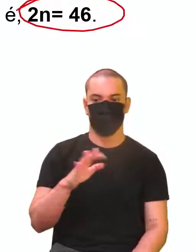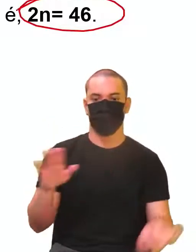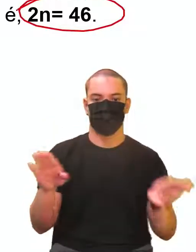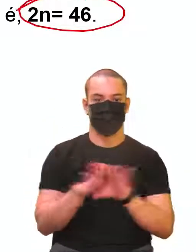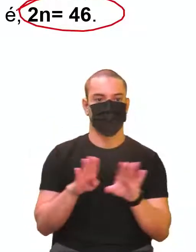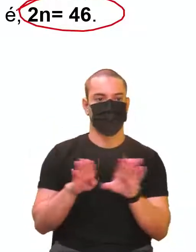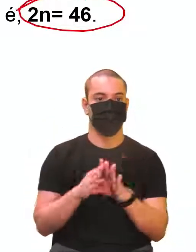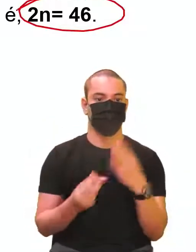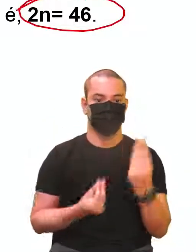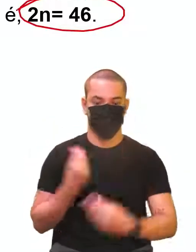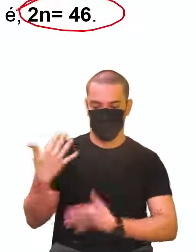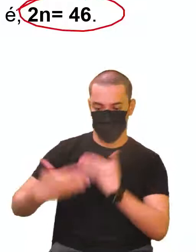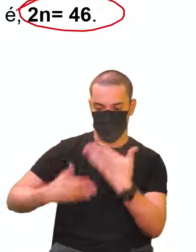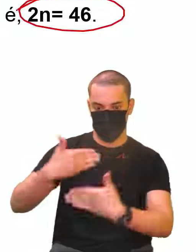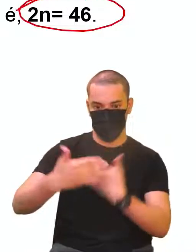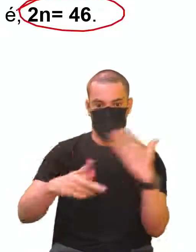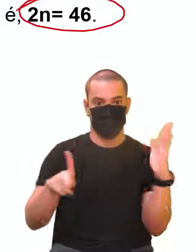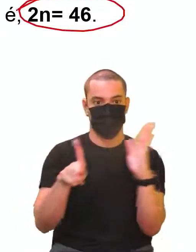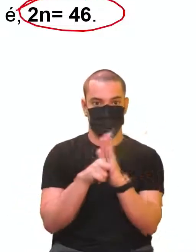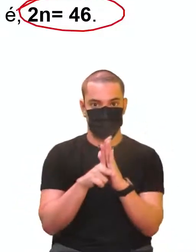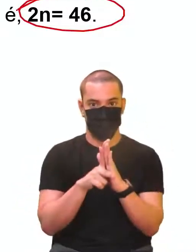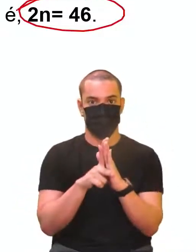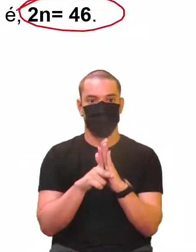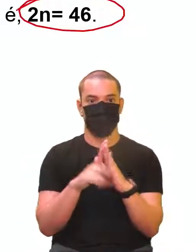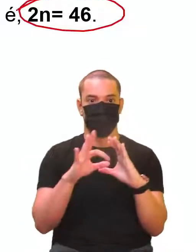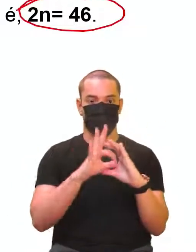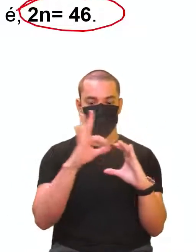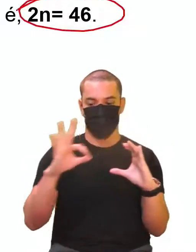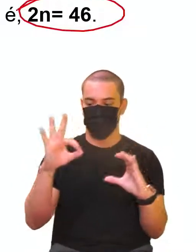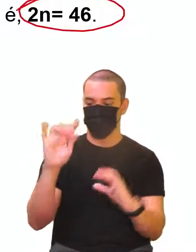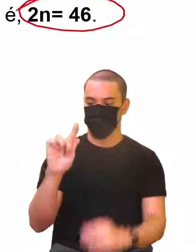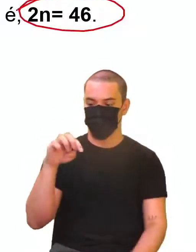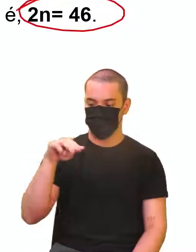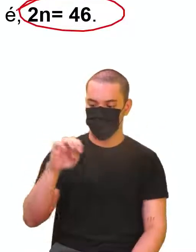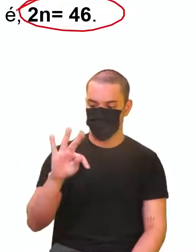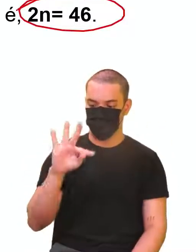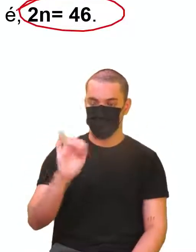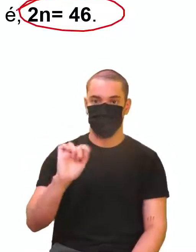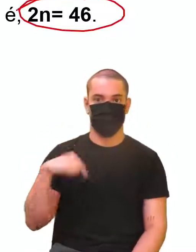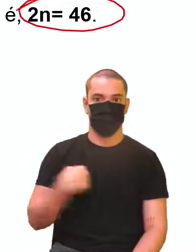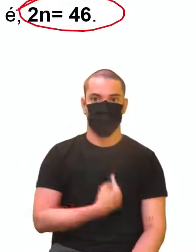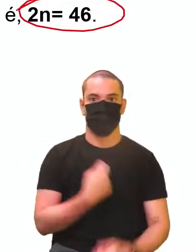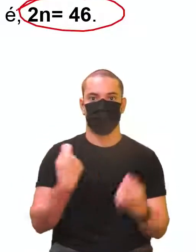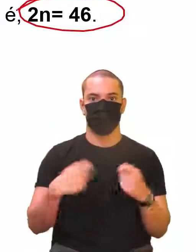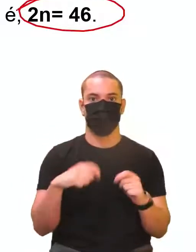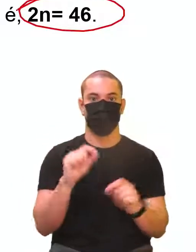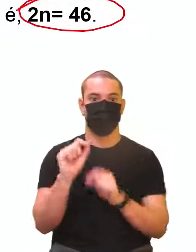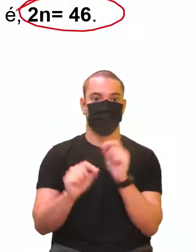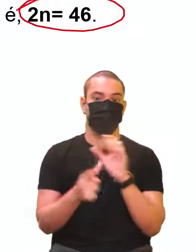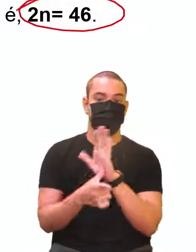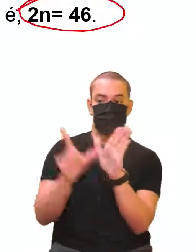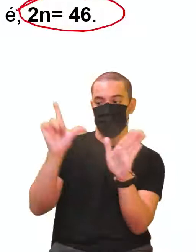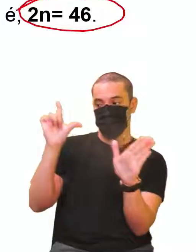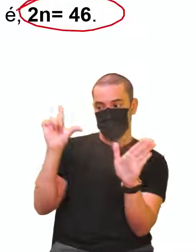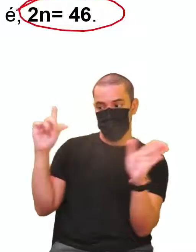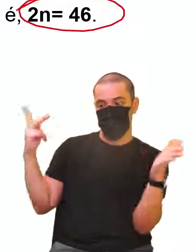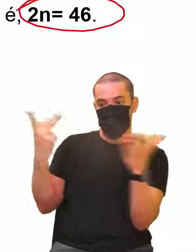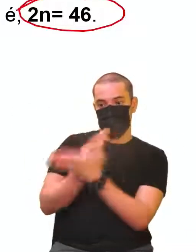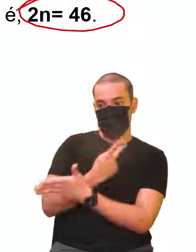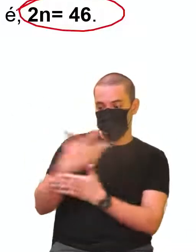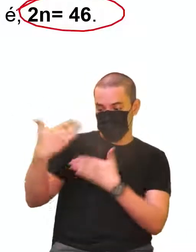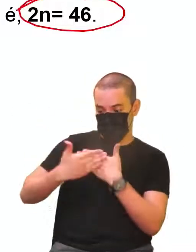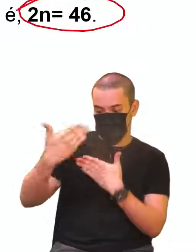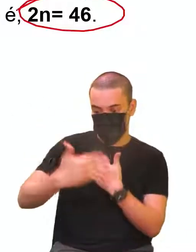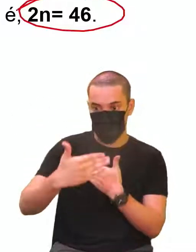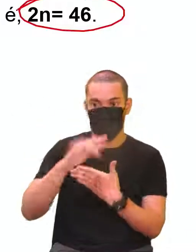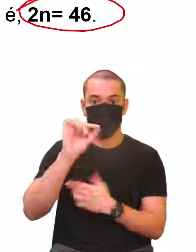Na formação do gameta, nós precisamos de um evento, tá? Que vai anteceder essa formação desses gametas, que